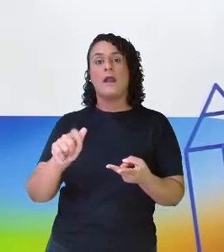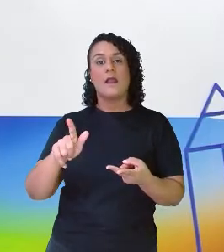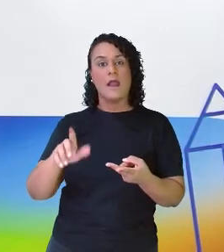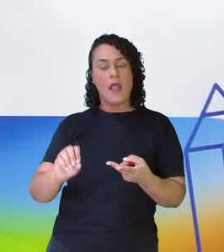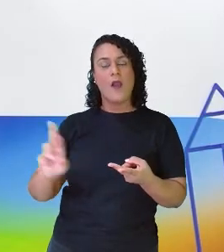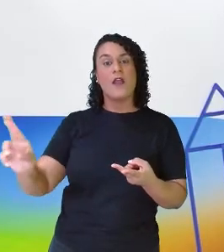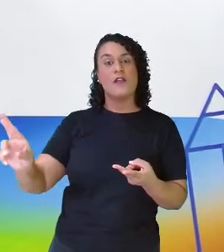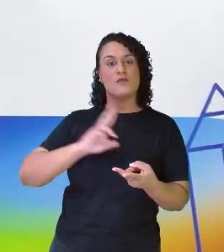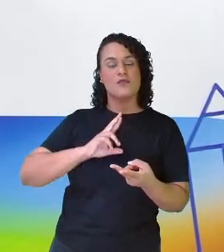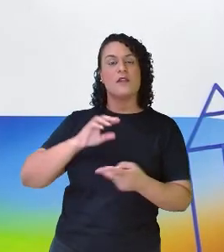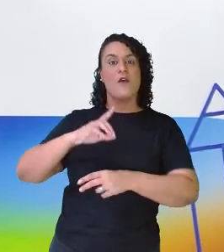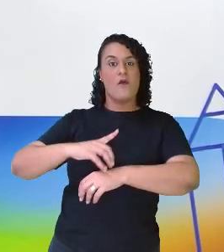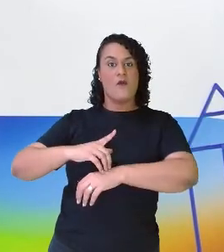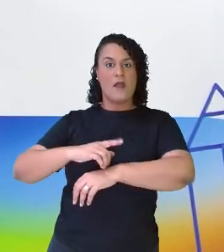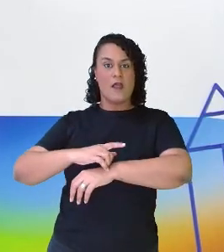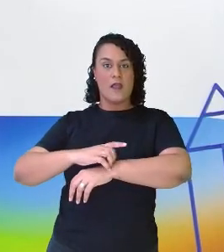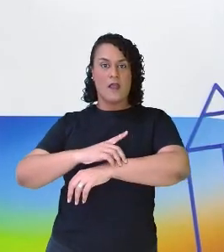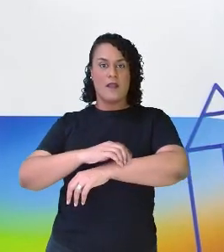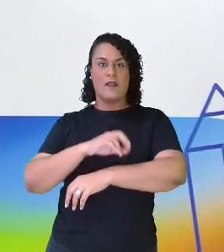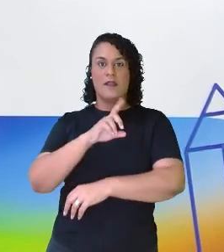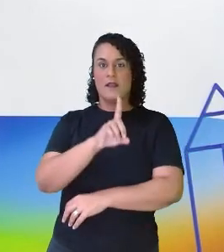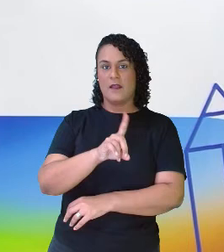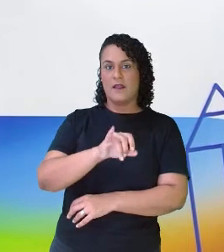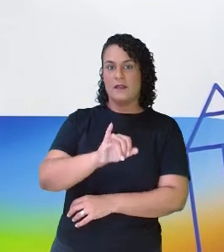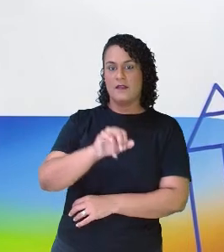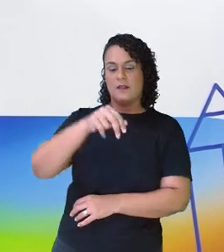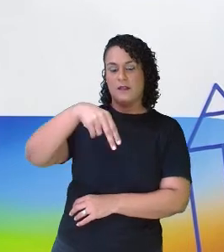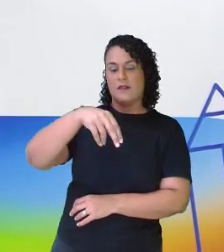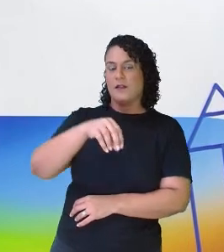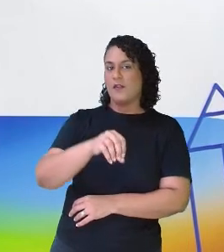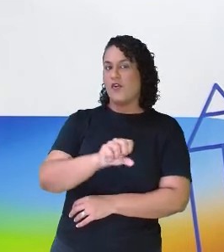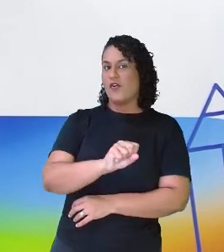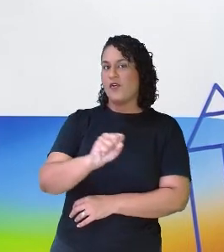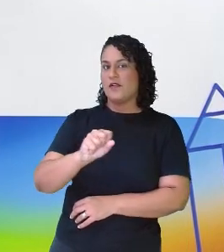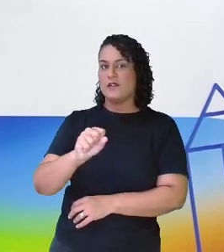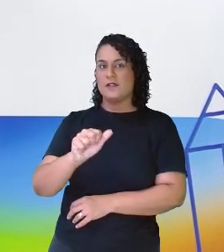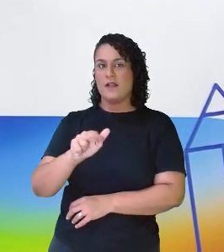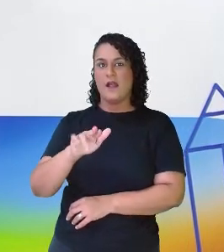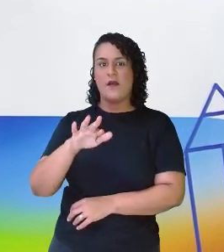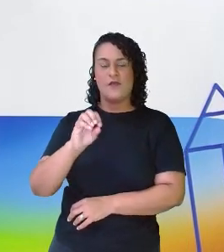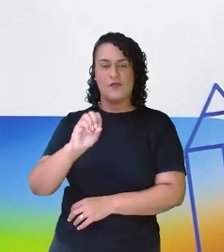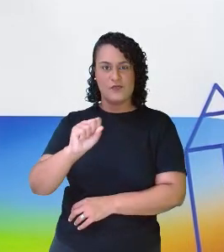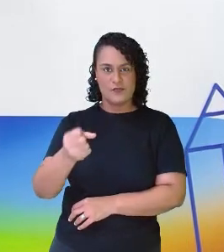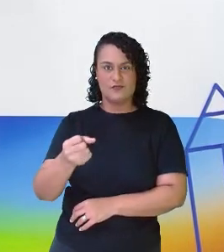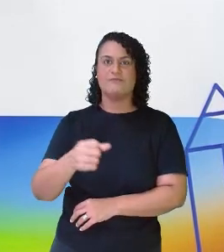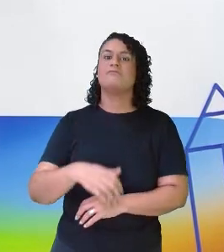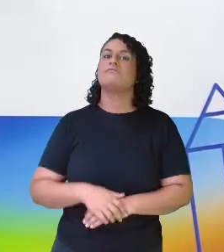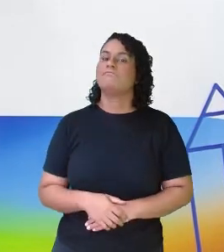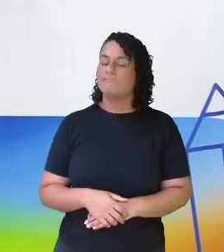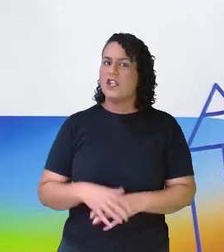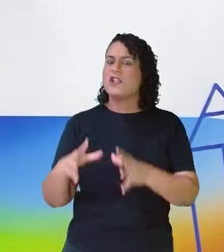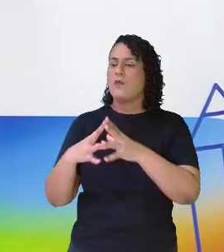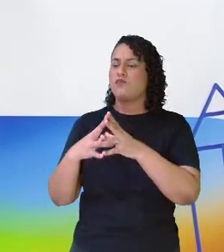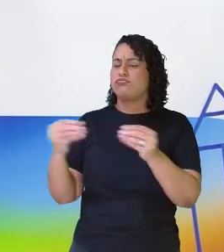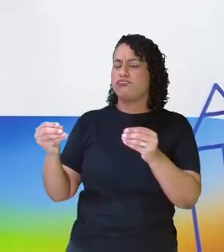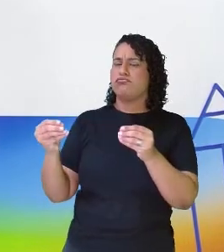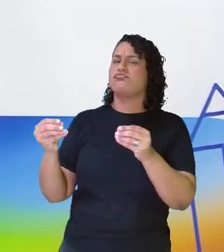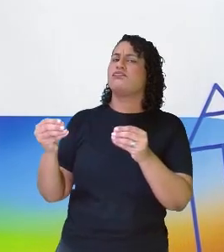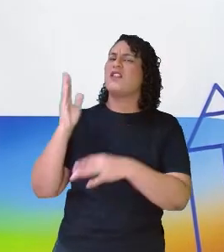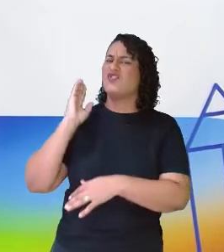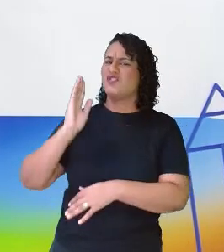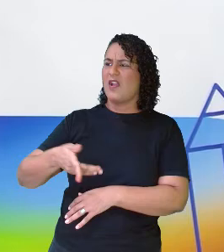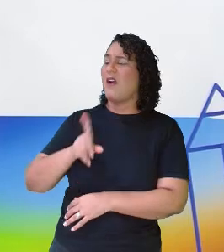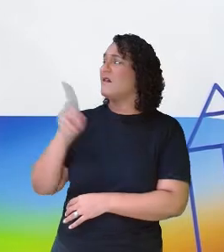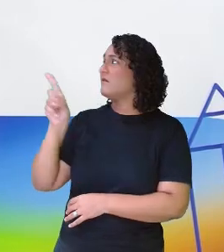gente adora conversar sobre dinossauros e aprender um pouco mais sobre esses animais que foram extintos já há milhões de anos. Se você é uma